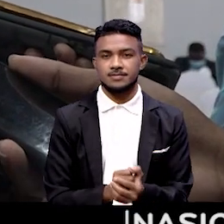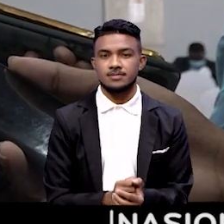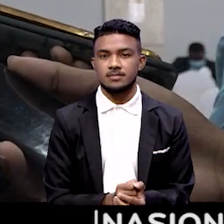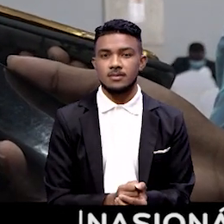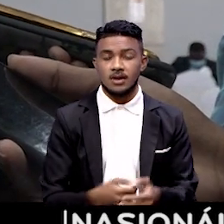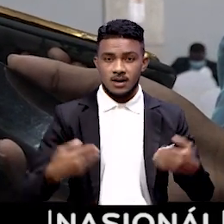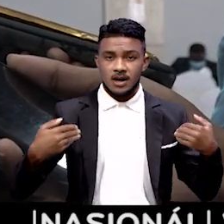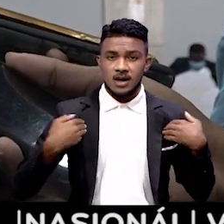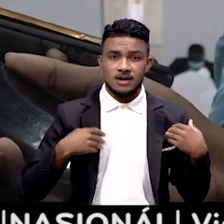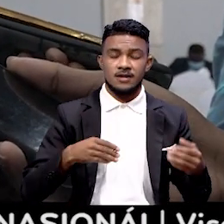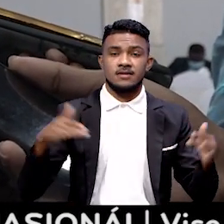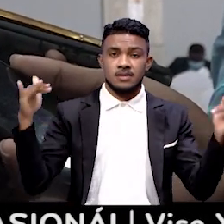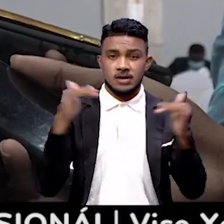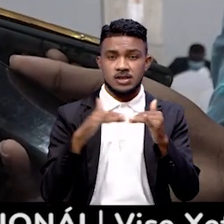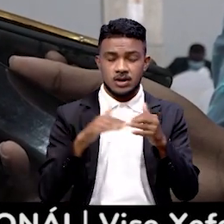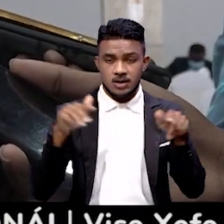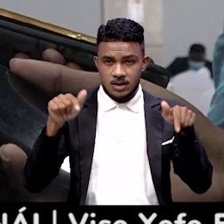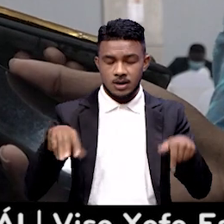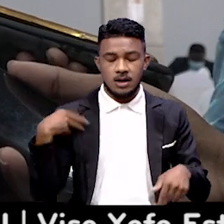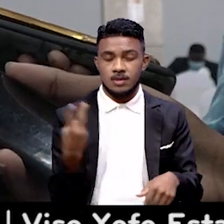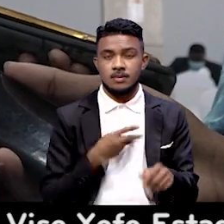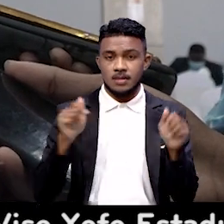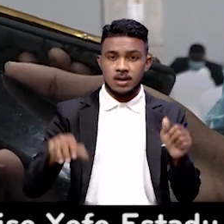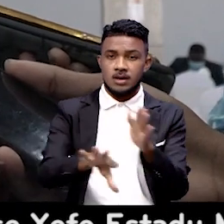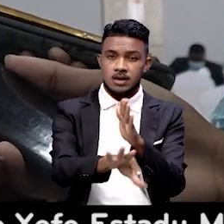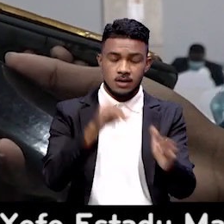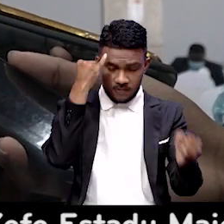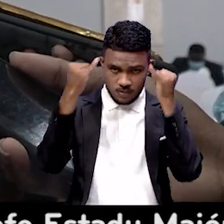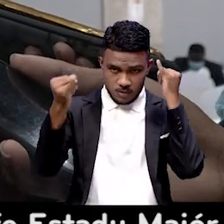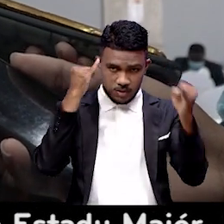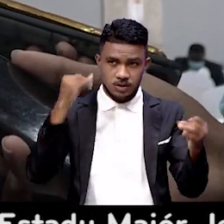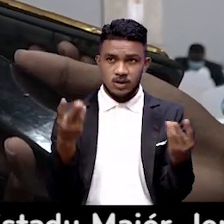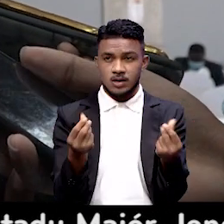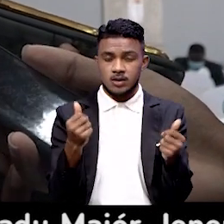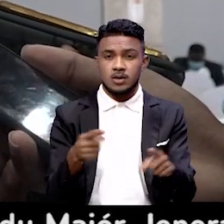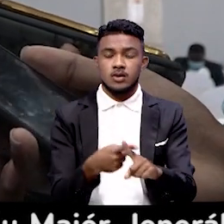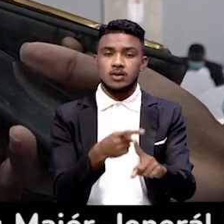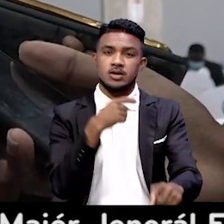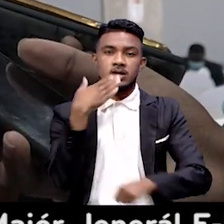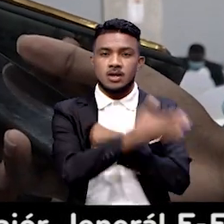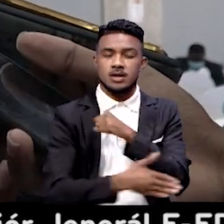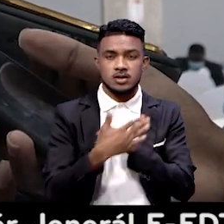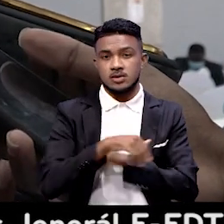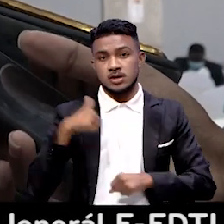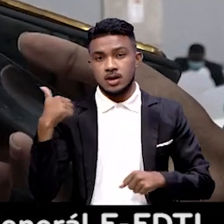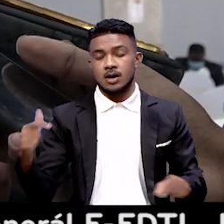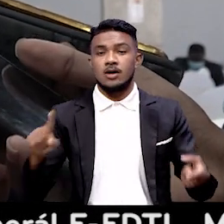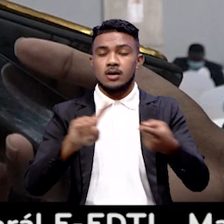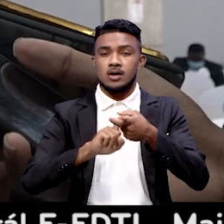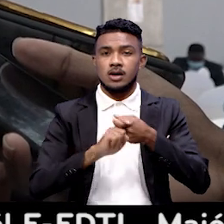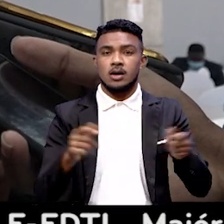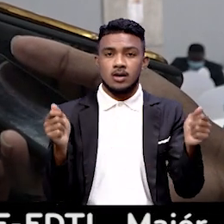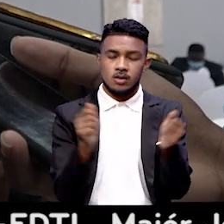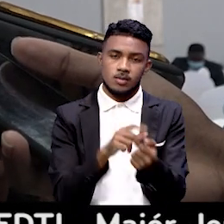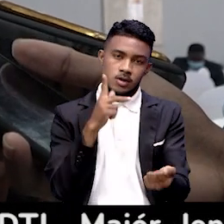iha seminari dau himos kami atu hetang informasoins referensi husi nasoins seluk ligado ho proteksaun sosial